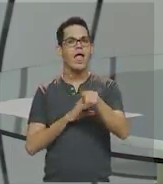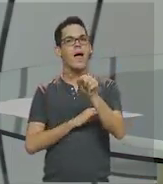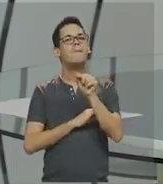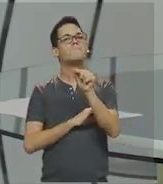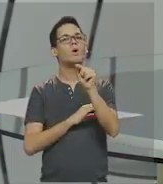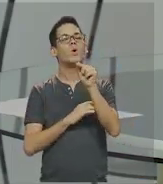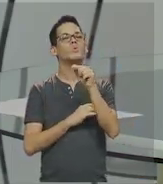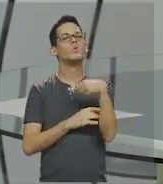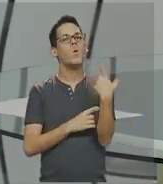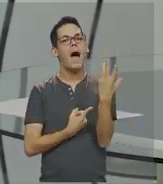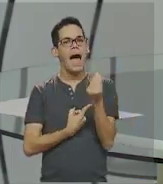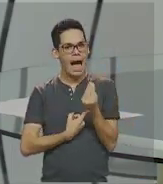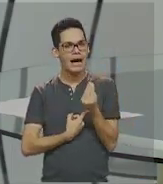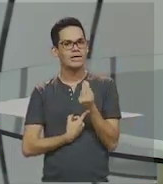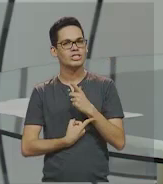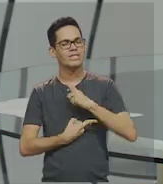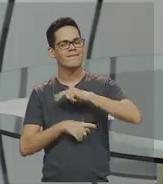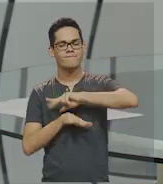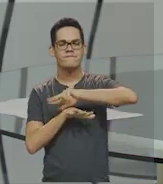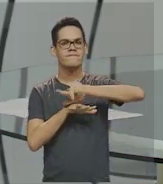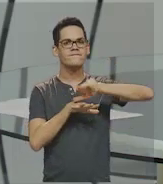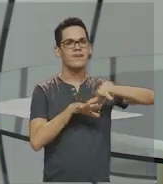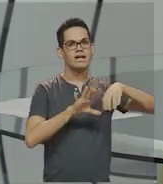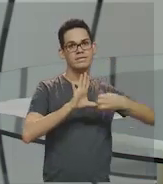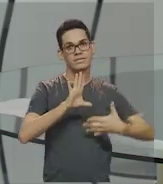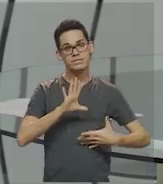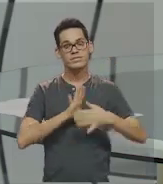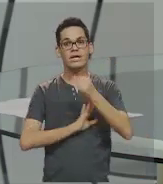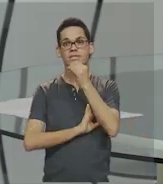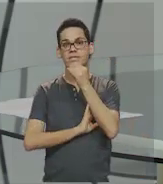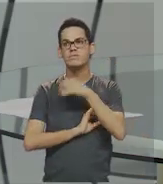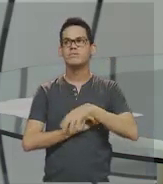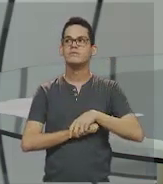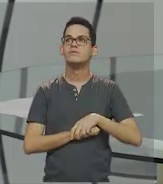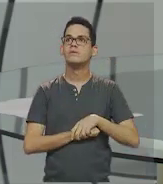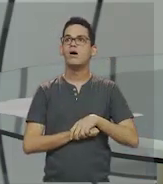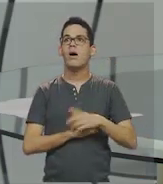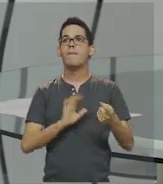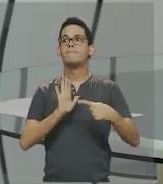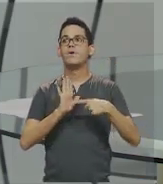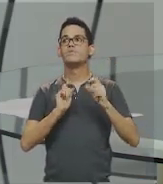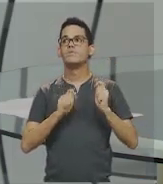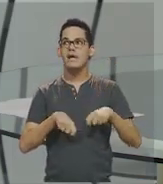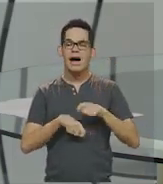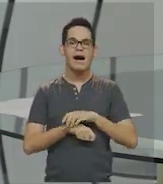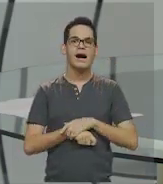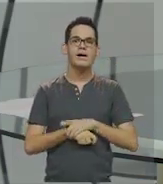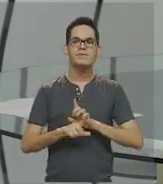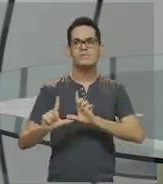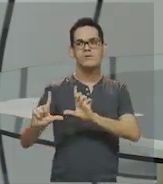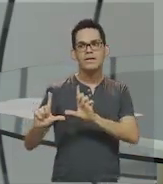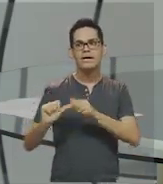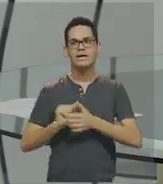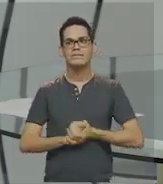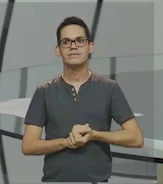na arte, ele tem vários sentidos. O ponto pode ser um pequeno